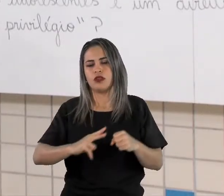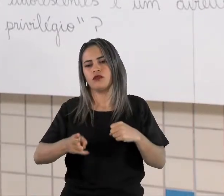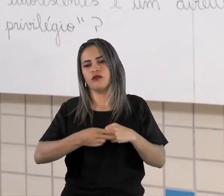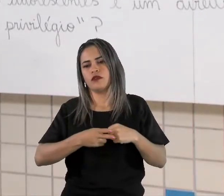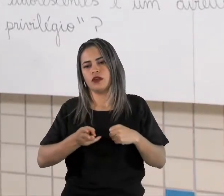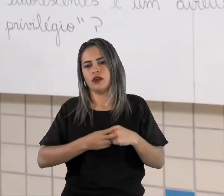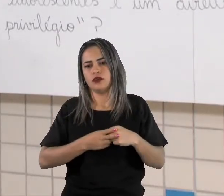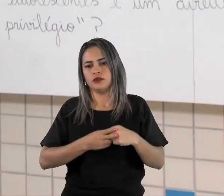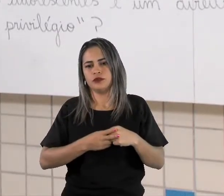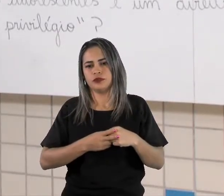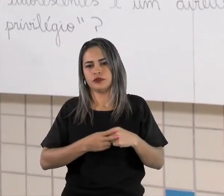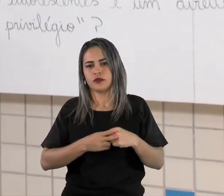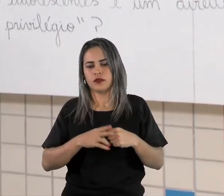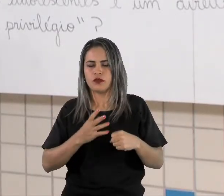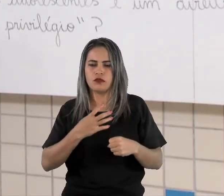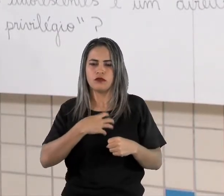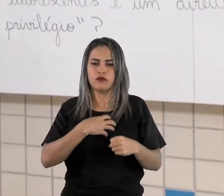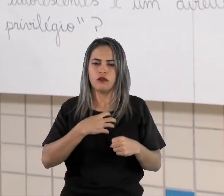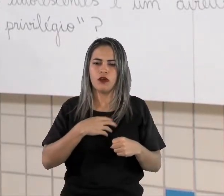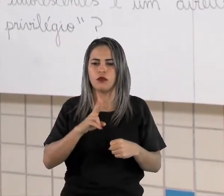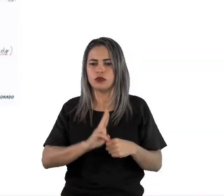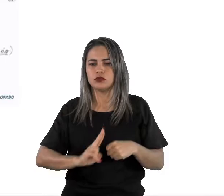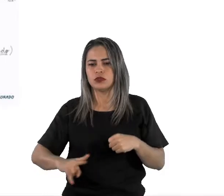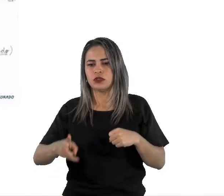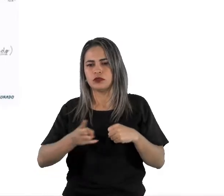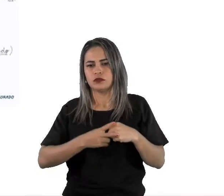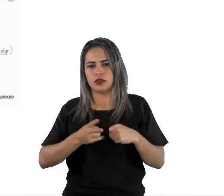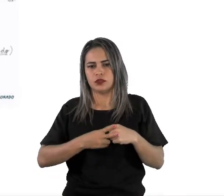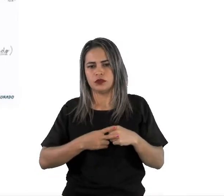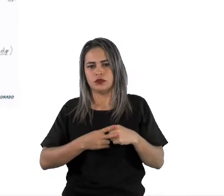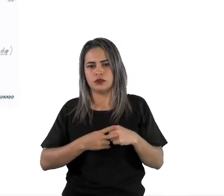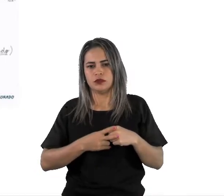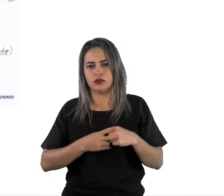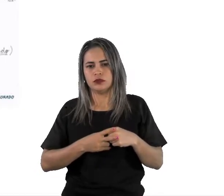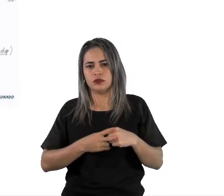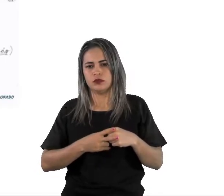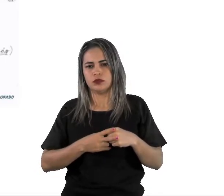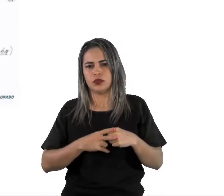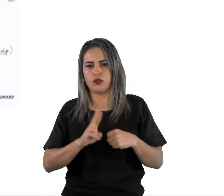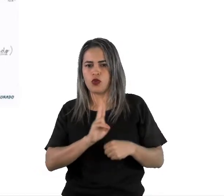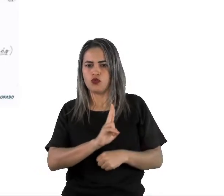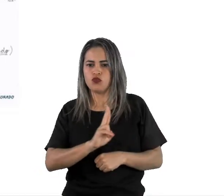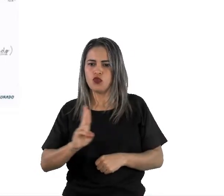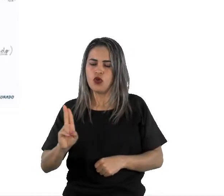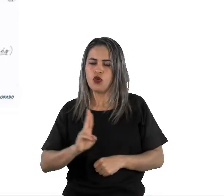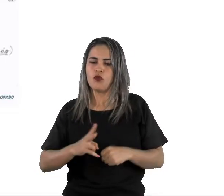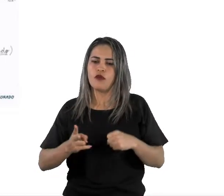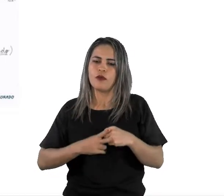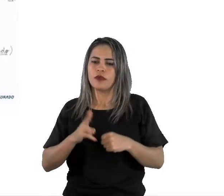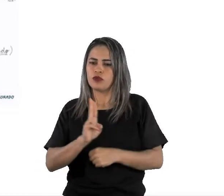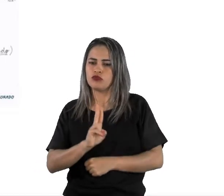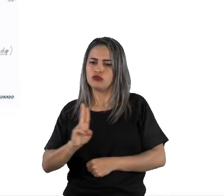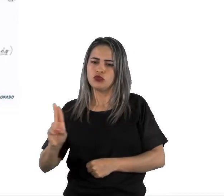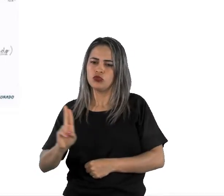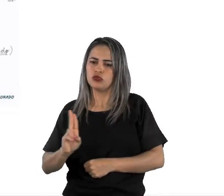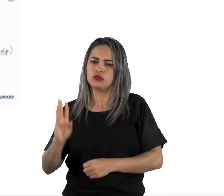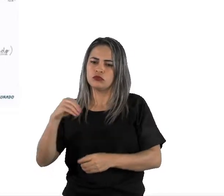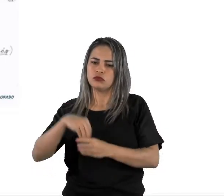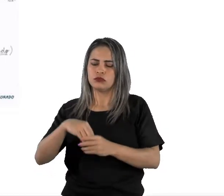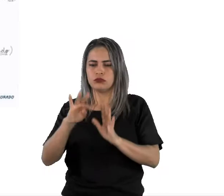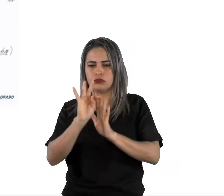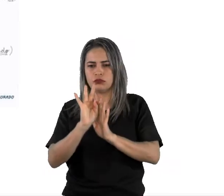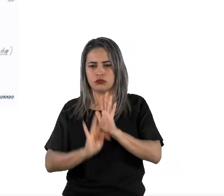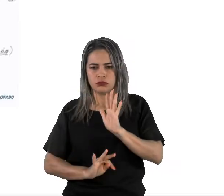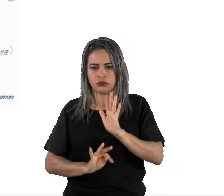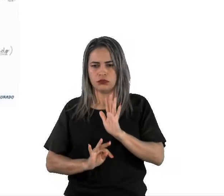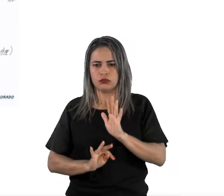lá as formas nominais, que quando o verbo ele é utilizado como um nome, dentro do texto.